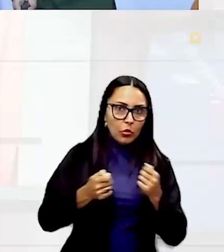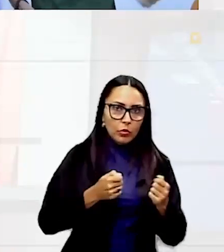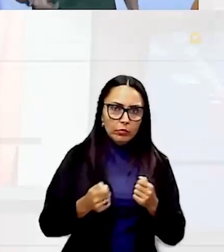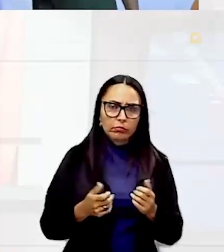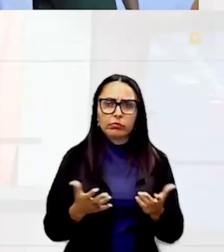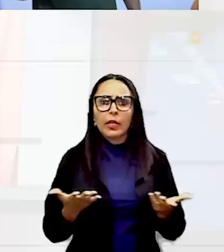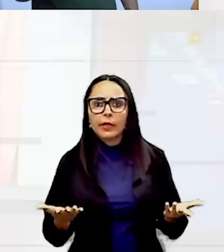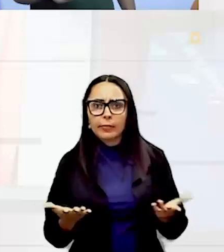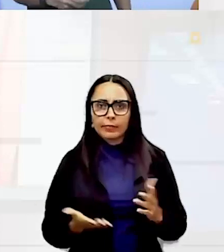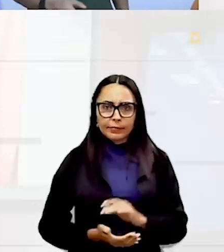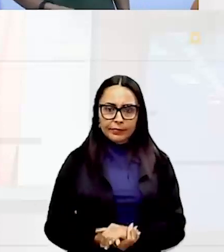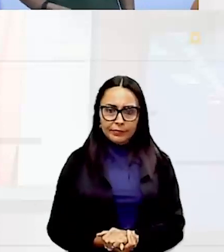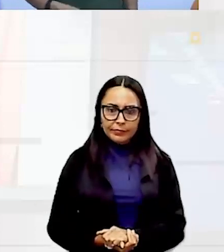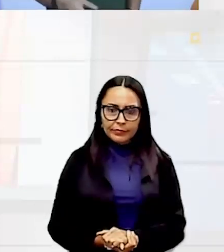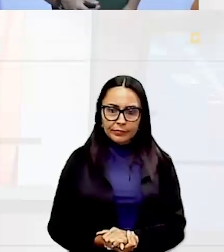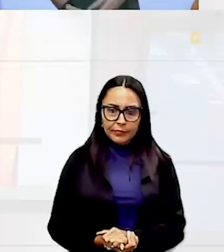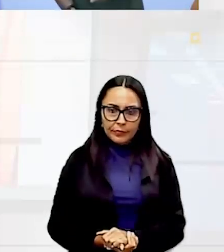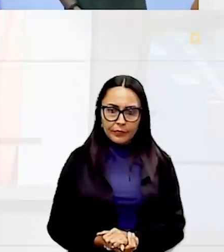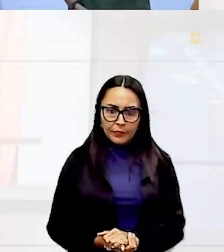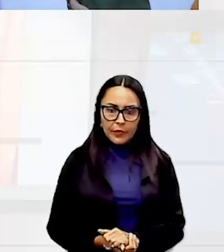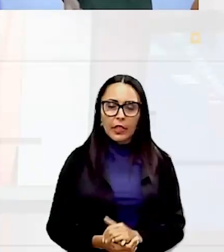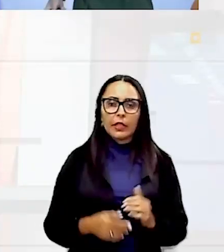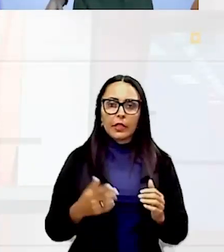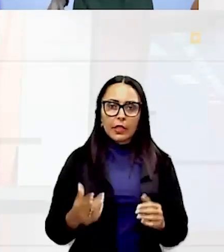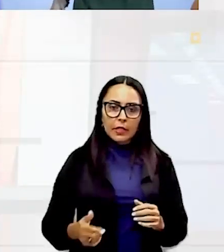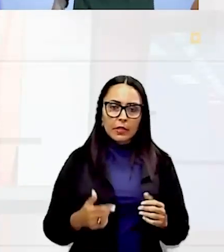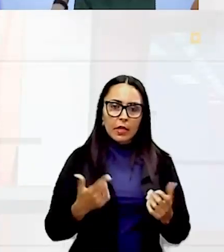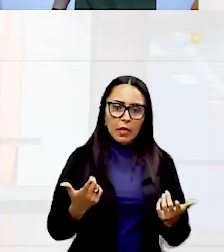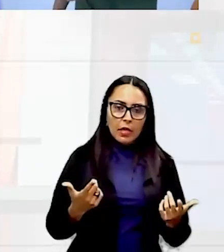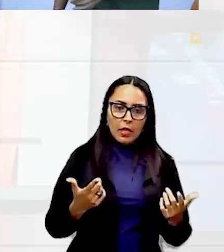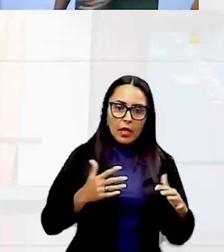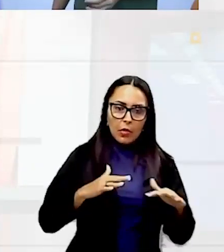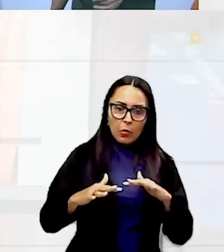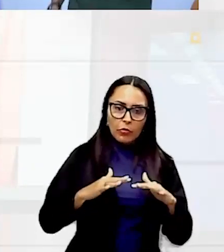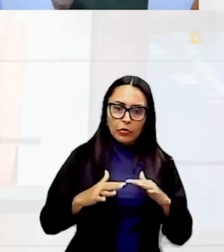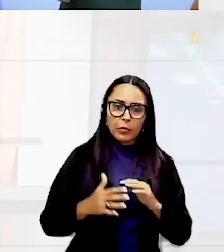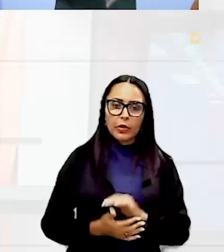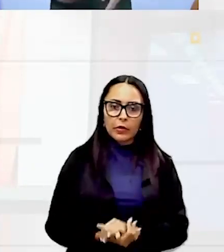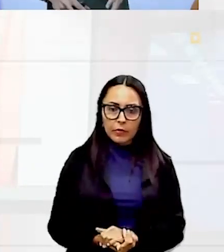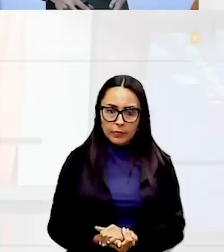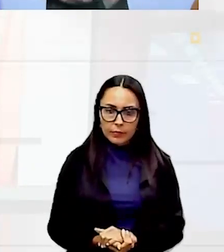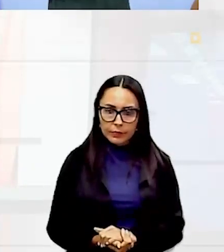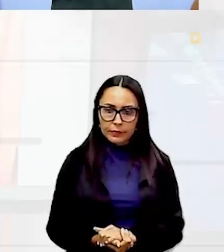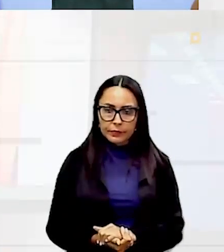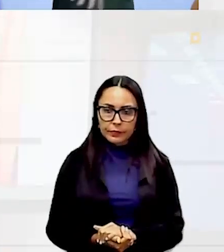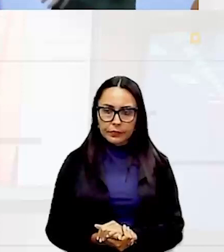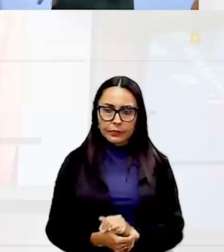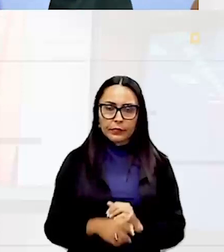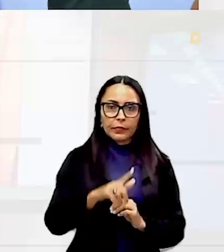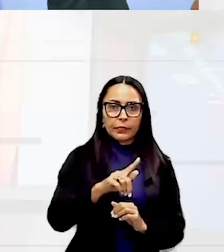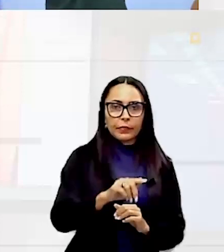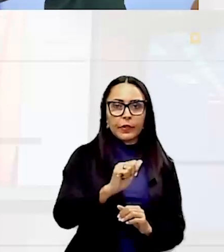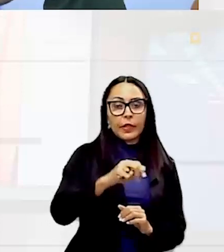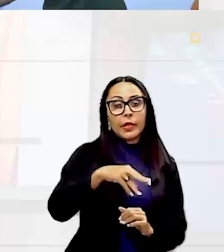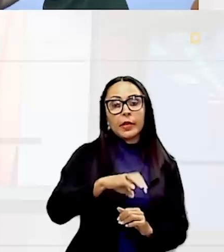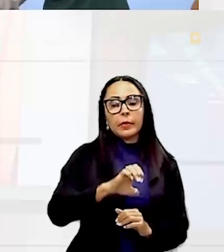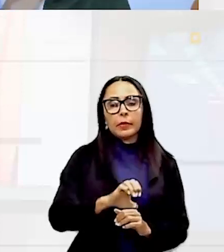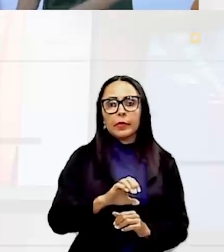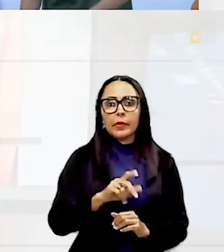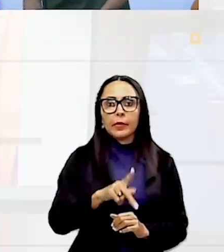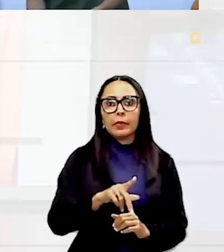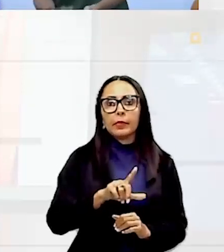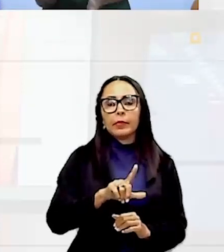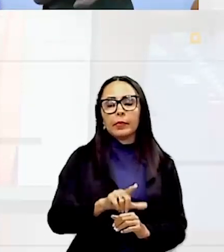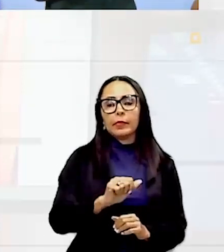aí? É aí que entra a questão de animação de gameplay. A animação de gameplay vai ser o que vai aparecer na tela para o